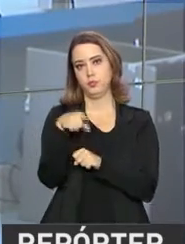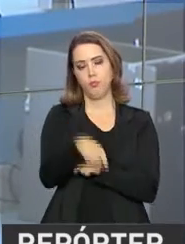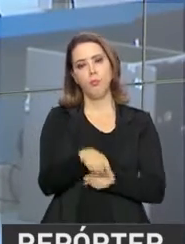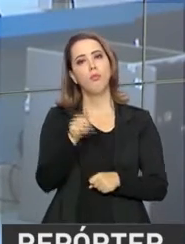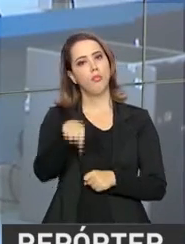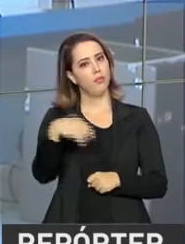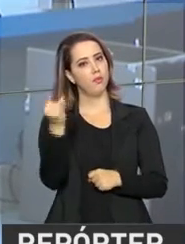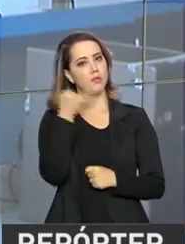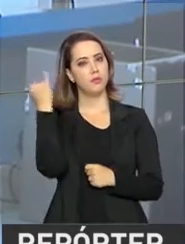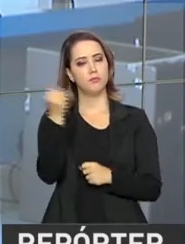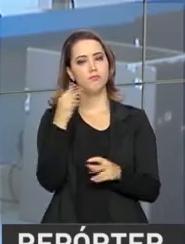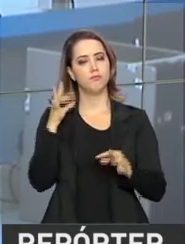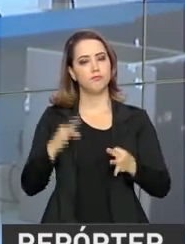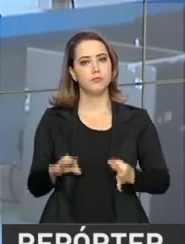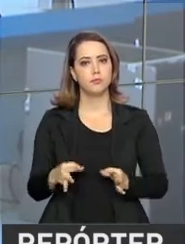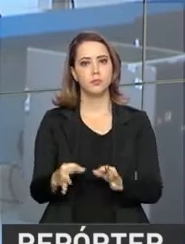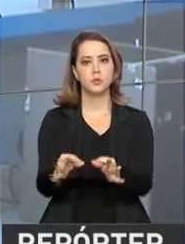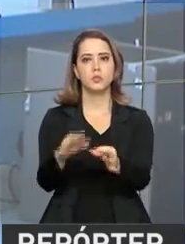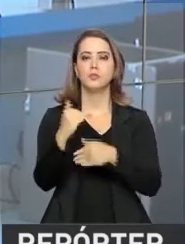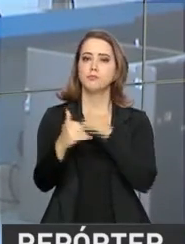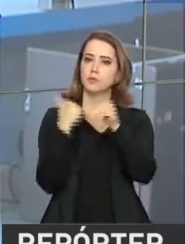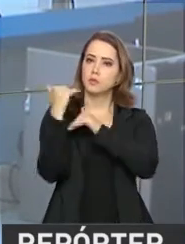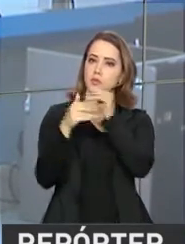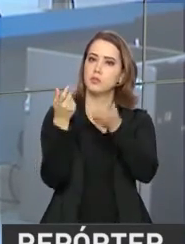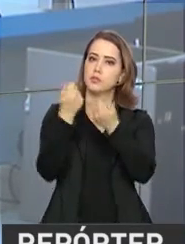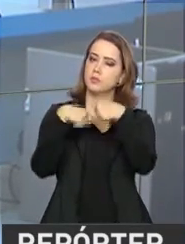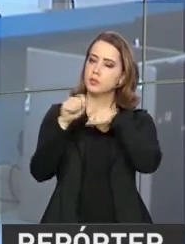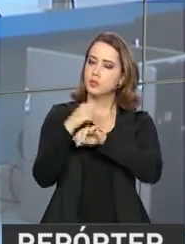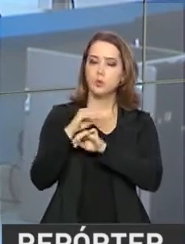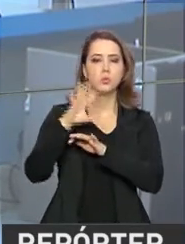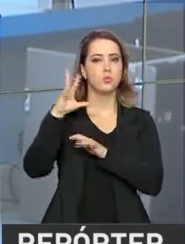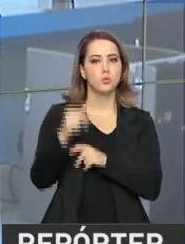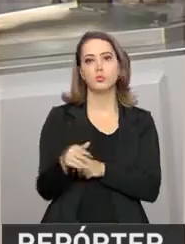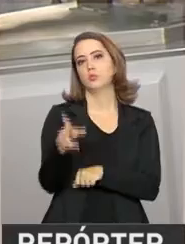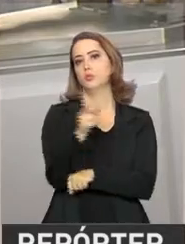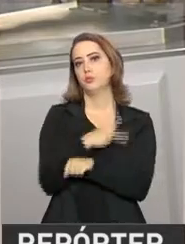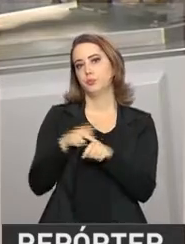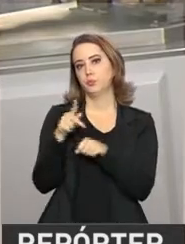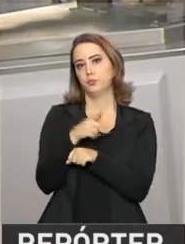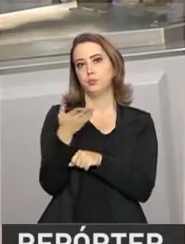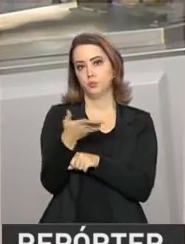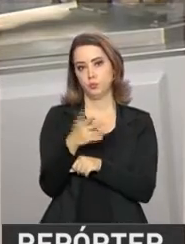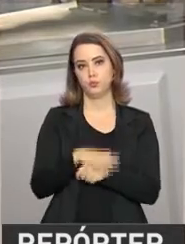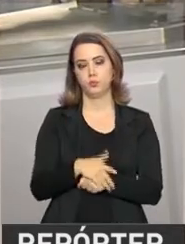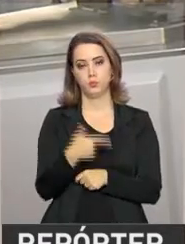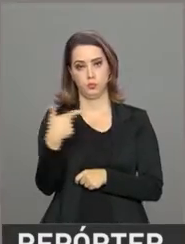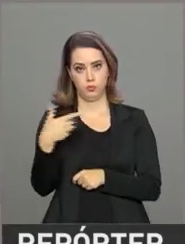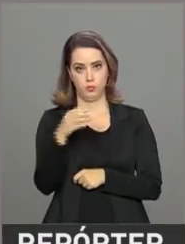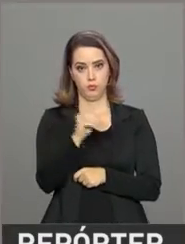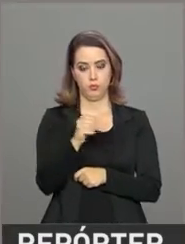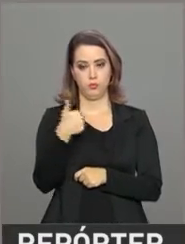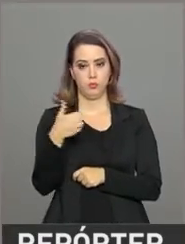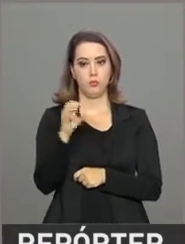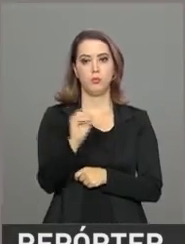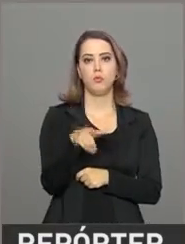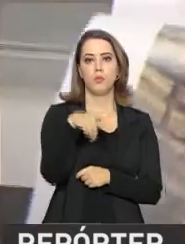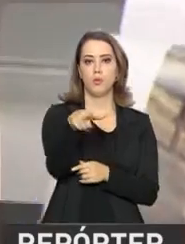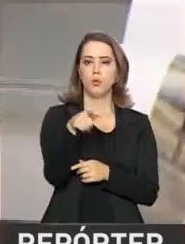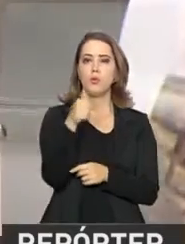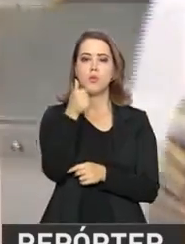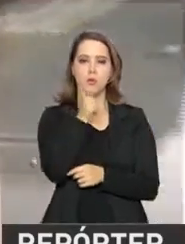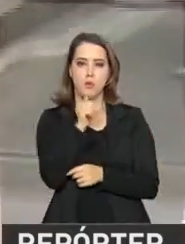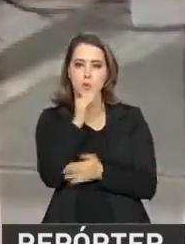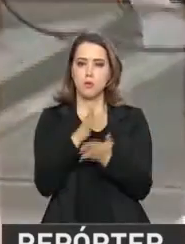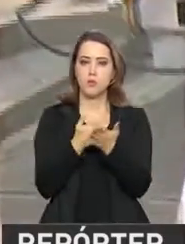tecnológica eo crescimento econômico de qualquer país em 2010 ana catarina começou o curso de mestrado